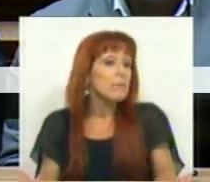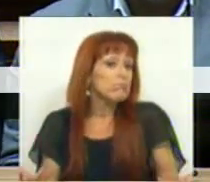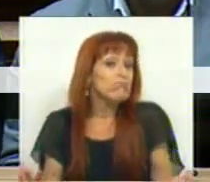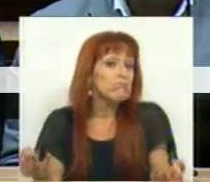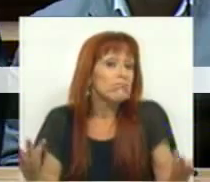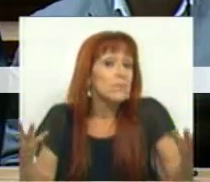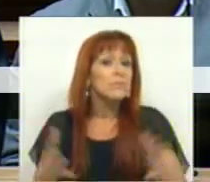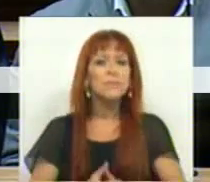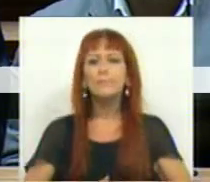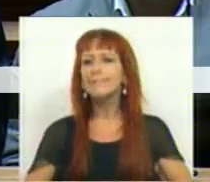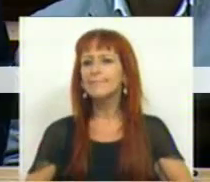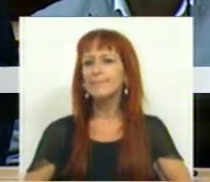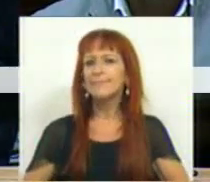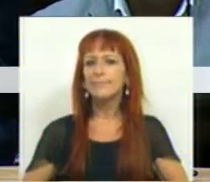realidade,